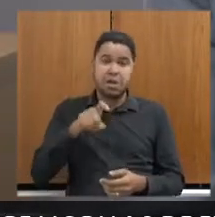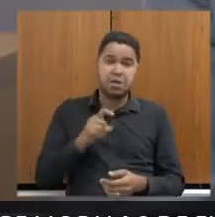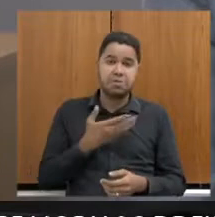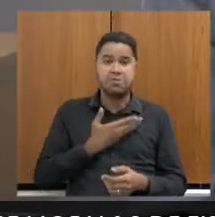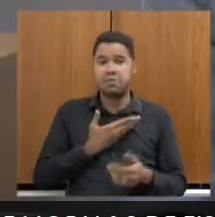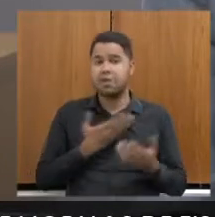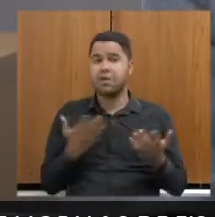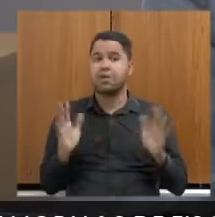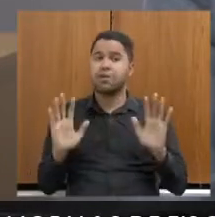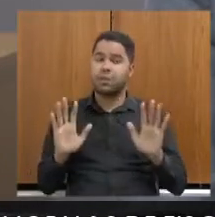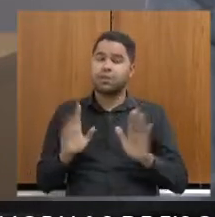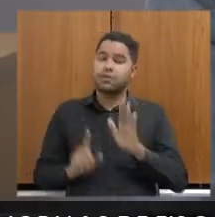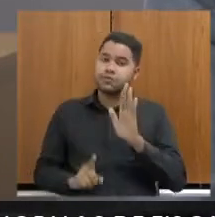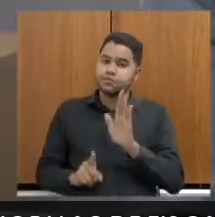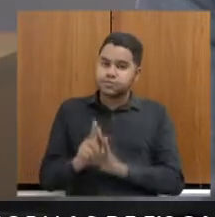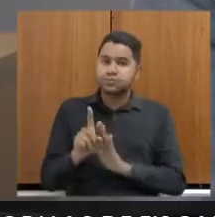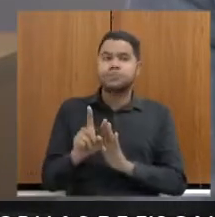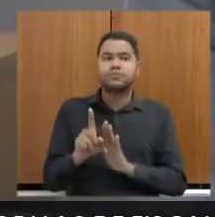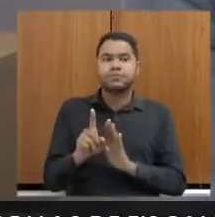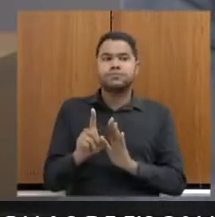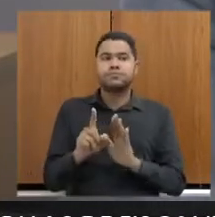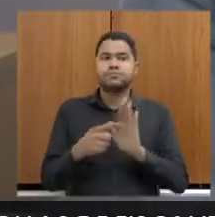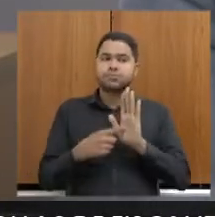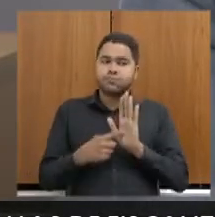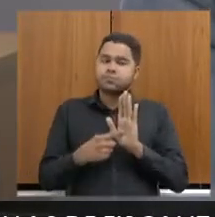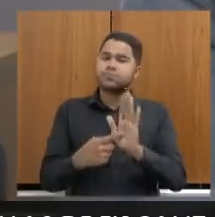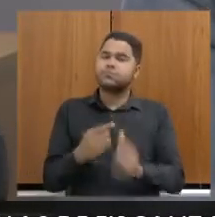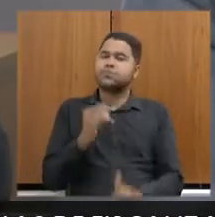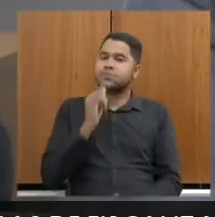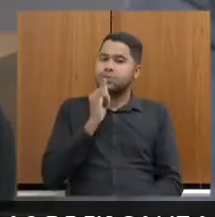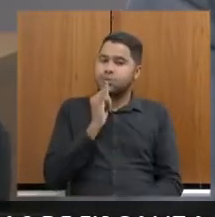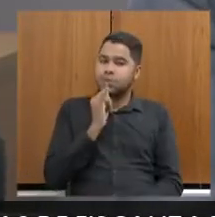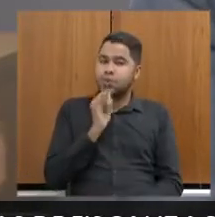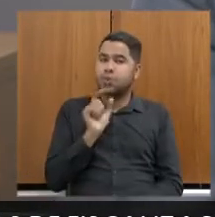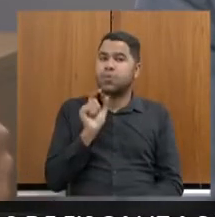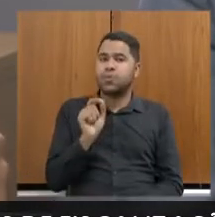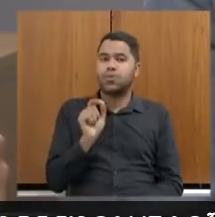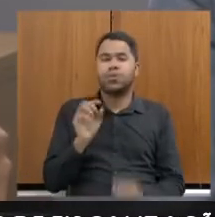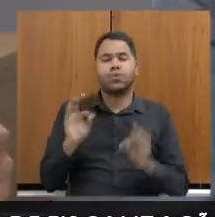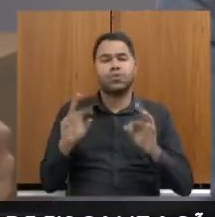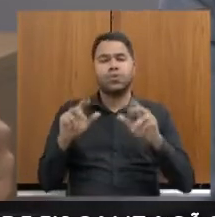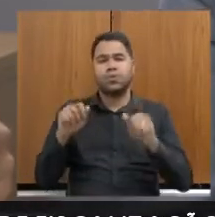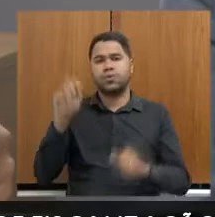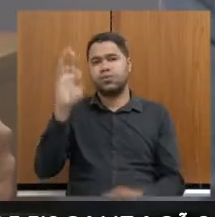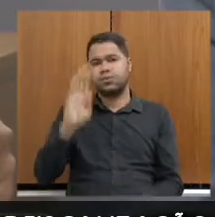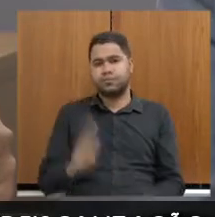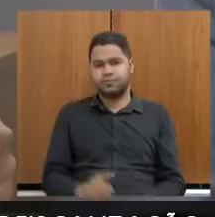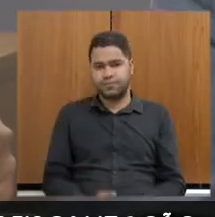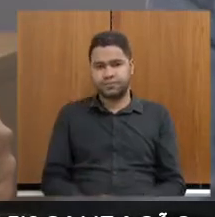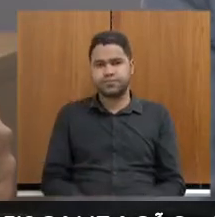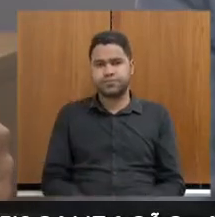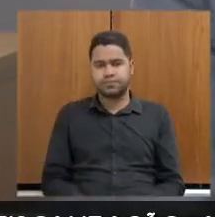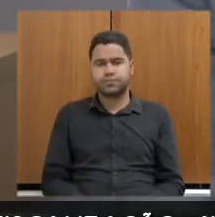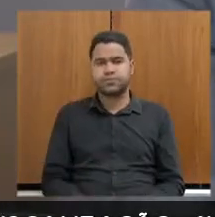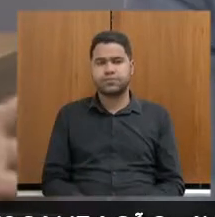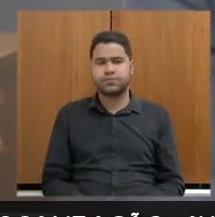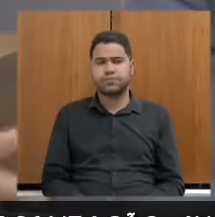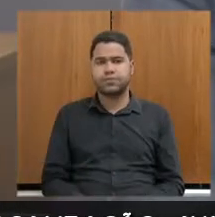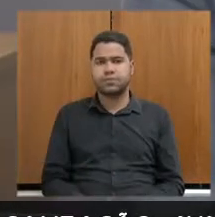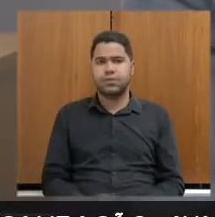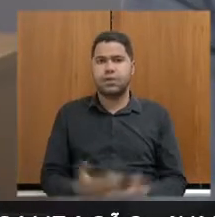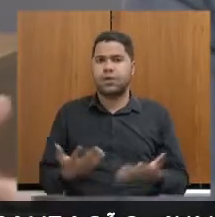né mais uma pergunta que se virar de exemplo né para todo o Brasil porque algo